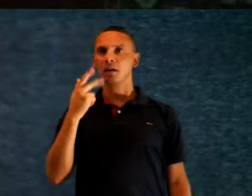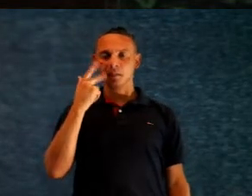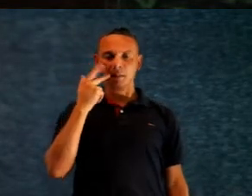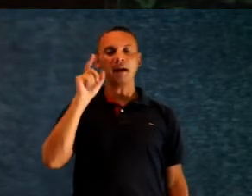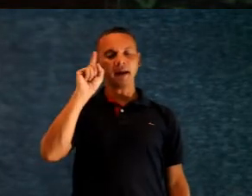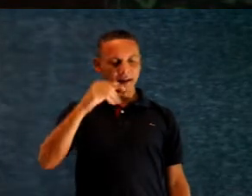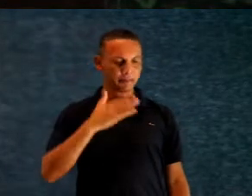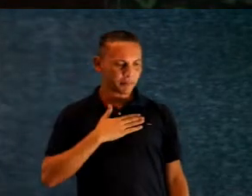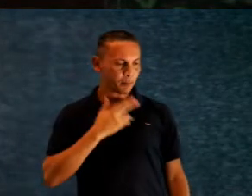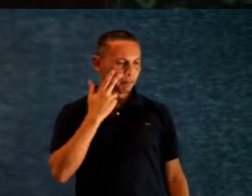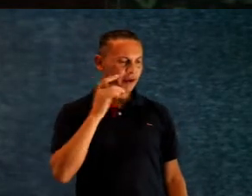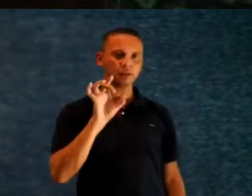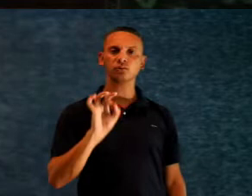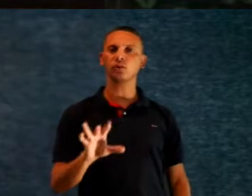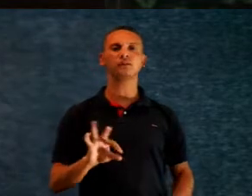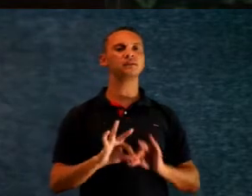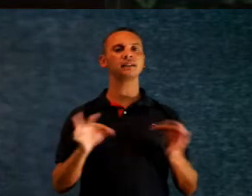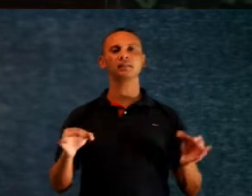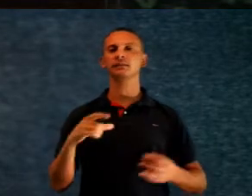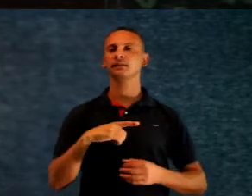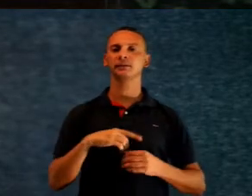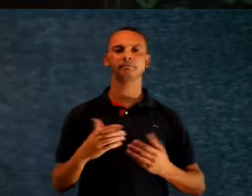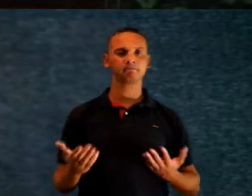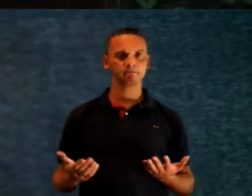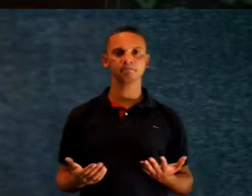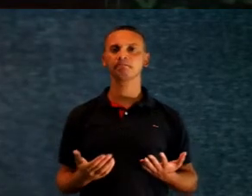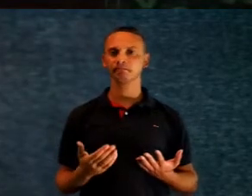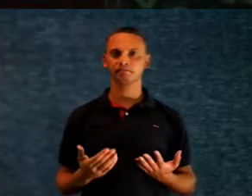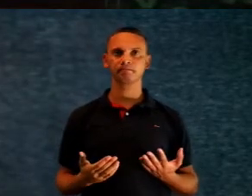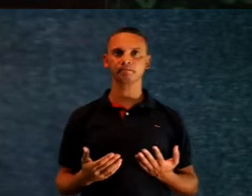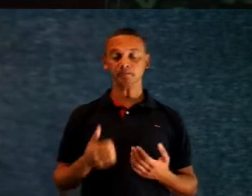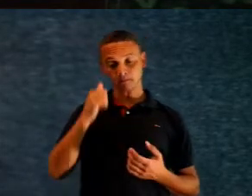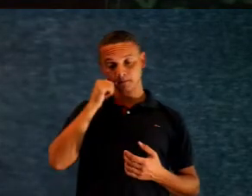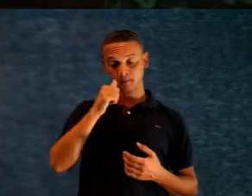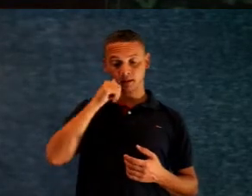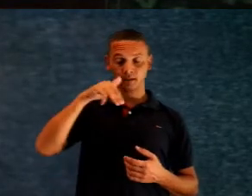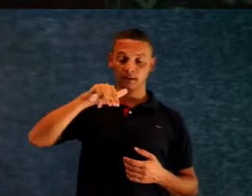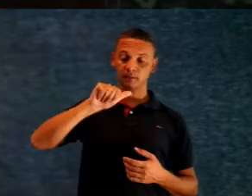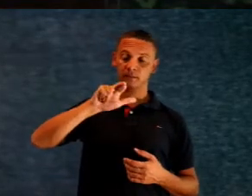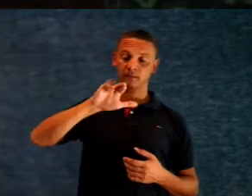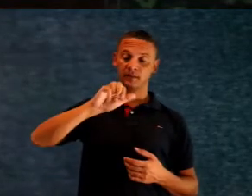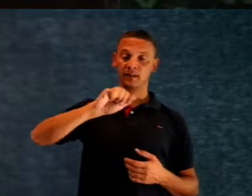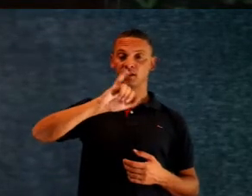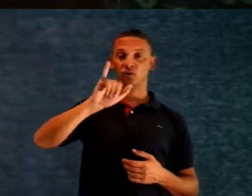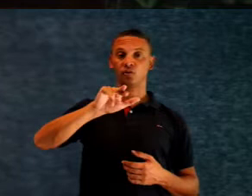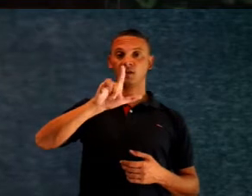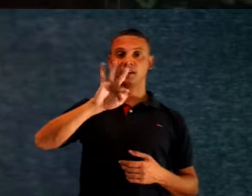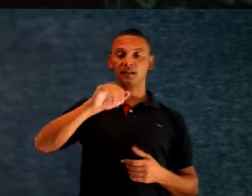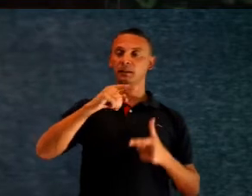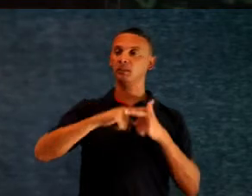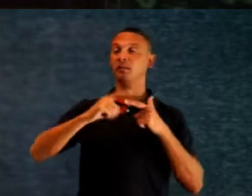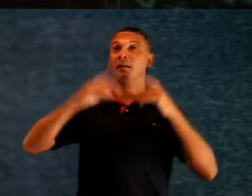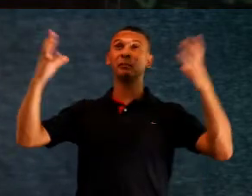pai apenas, né? Ela não teve esse tipo de problema, mas